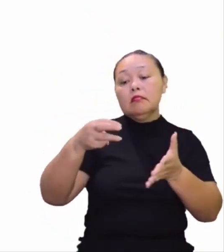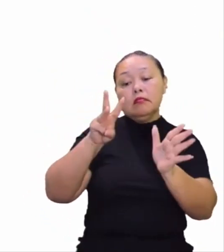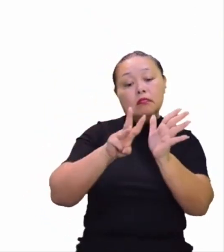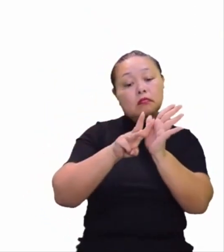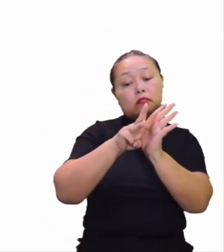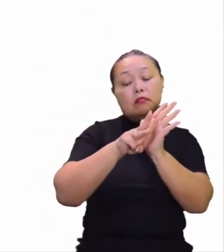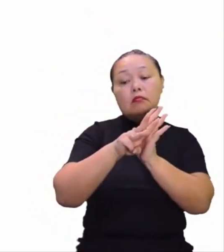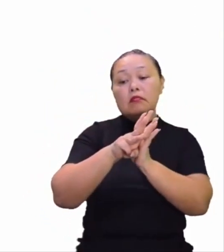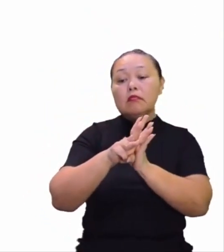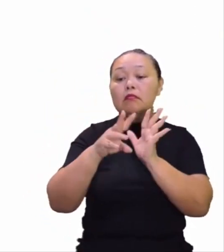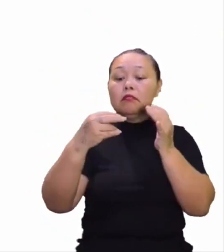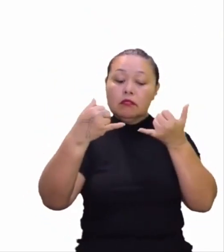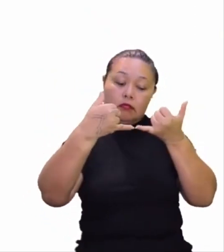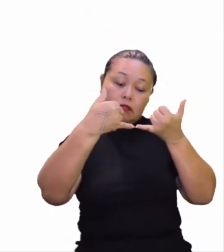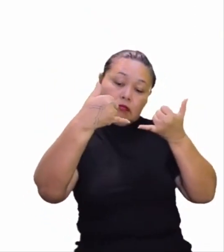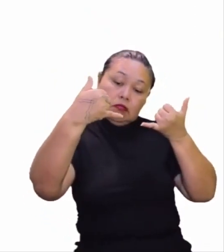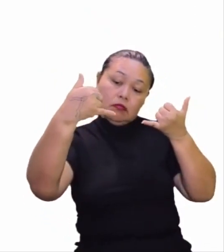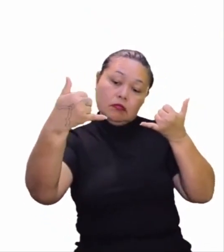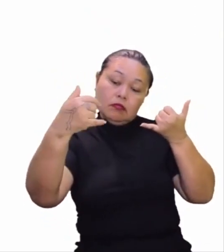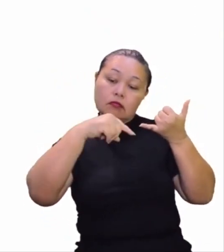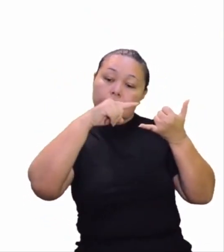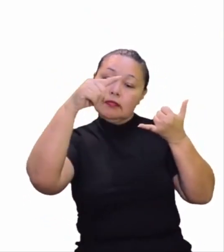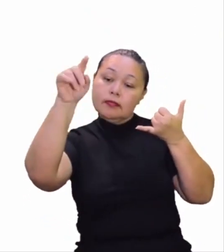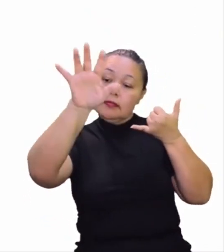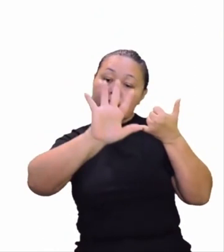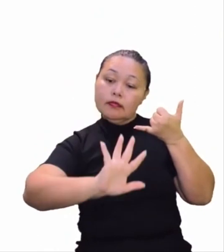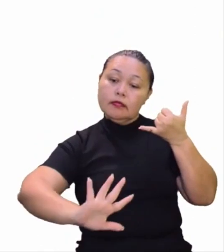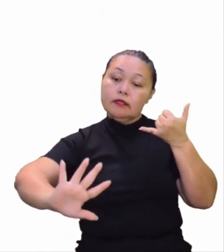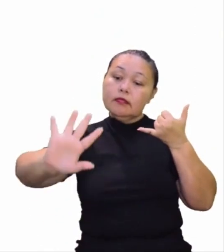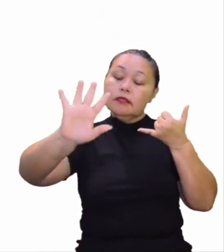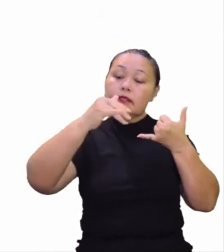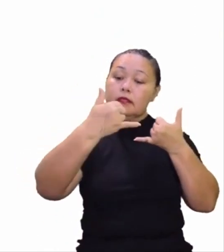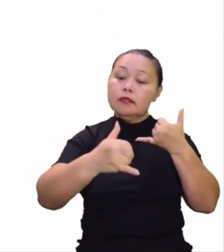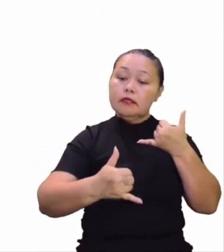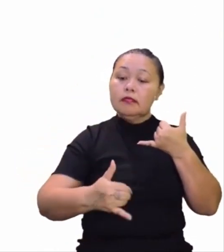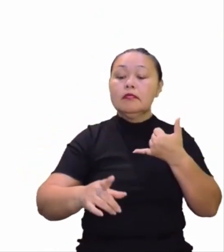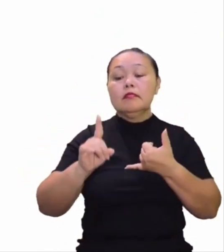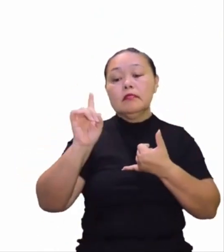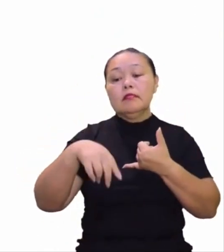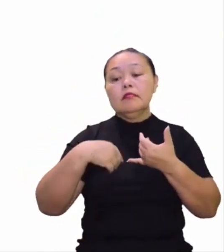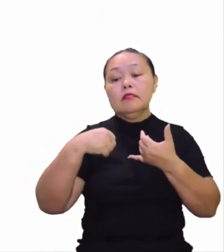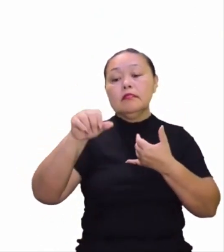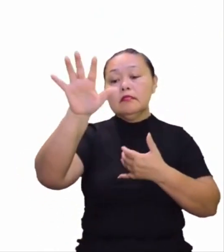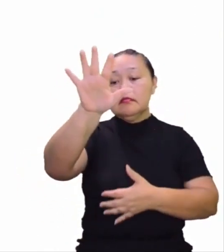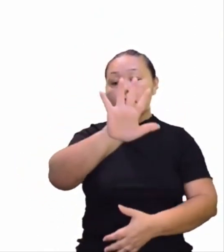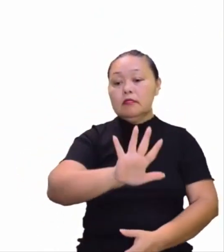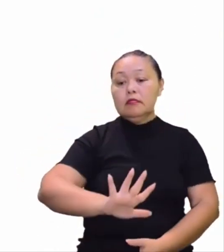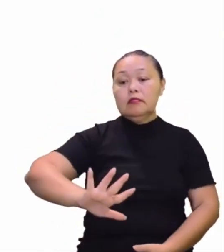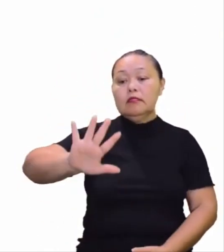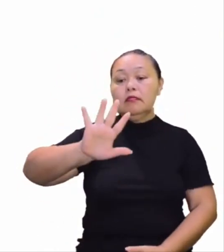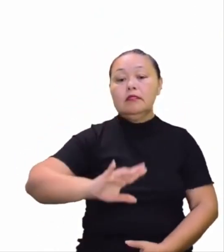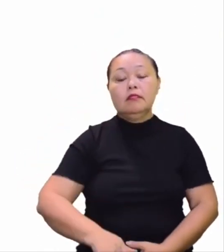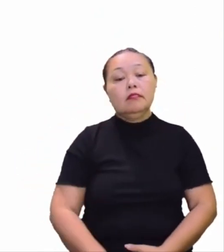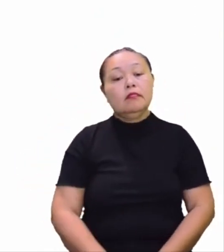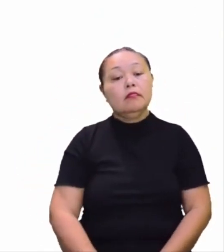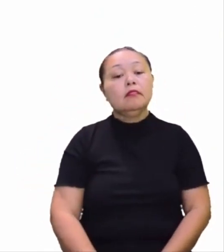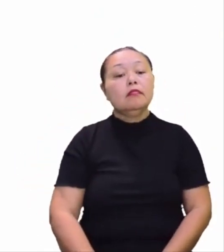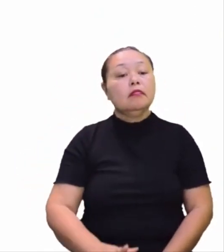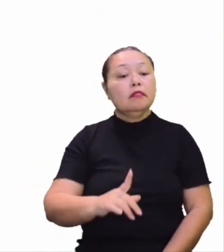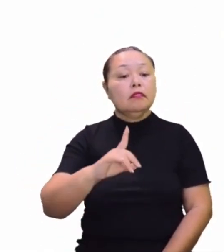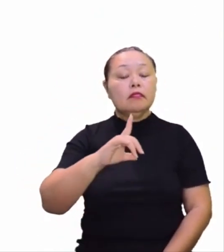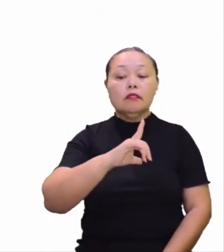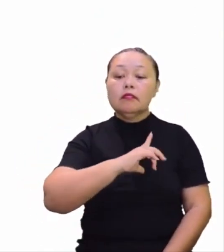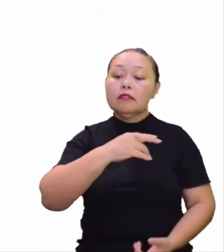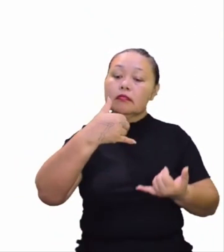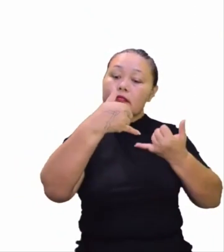Madeira, Exatamente. está interligado ao Operador Nacional de Energia Elétrica. Muito bem, que é o Sistema Nacional, né? Exatamente. Aí nós temos